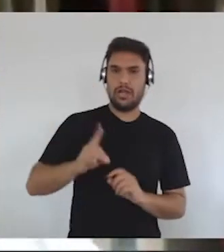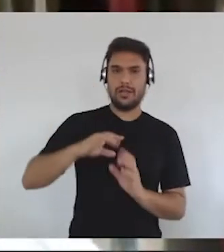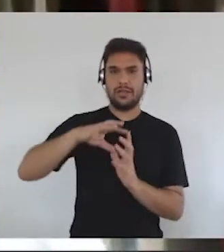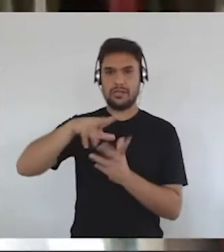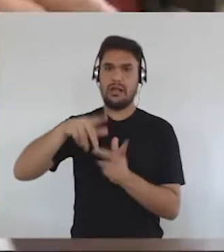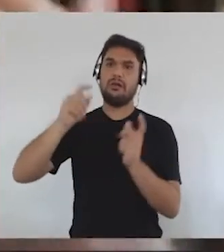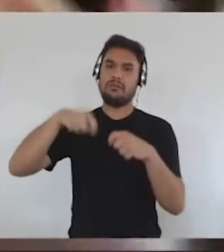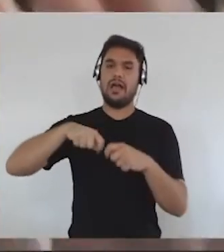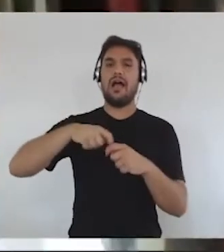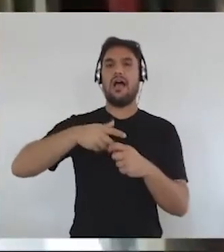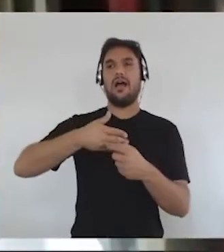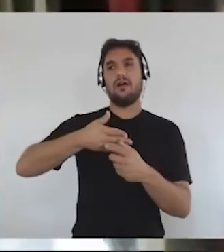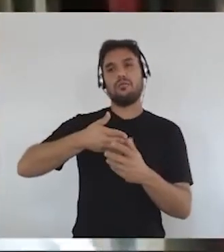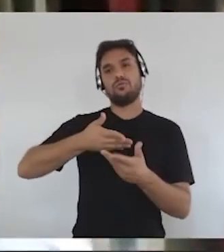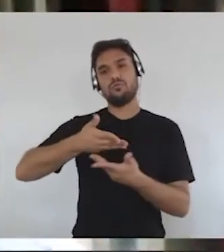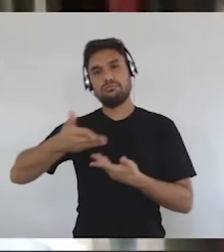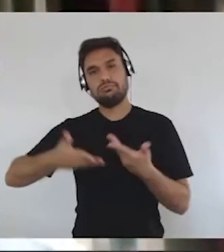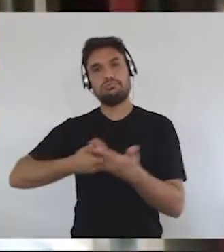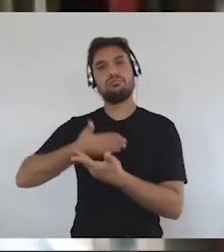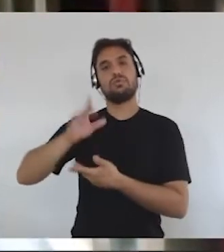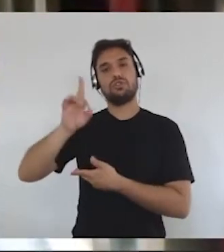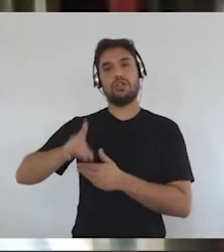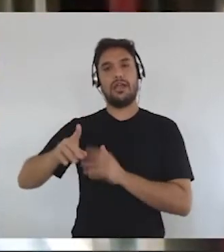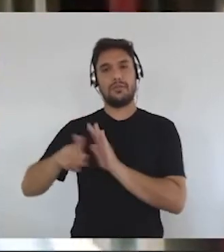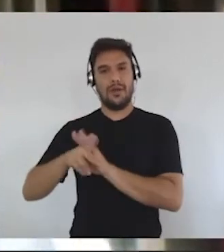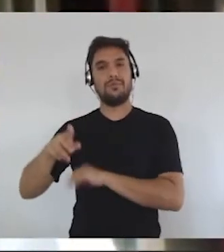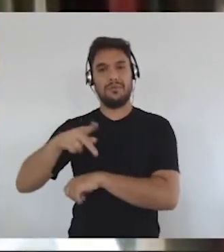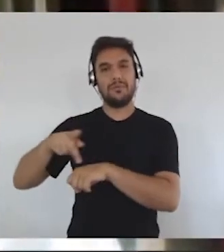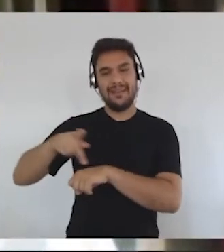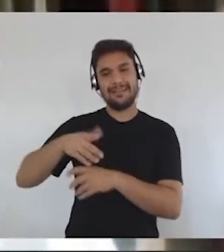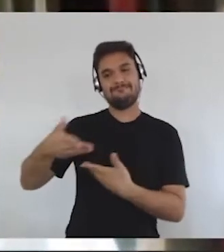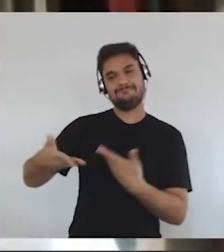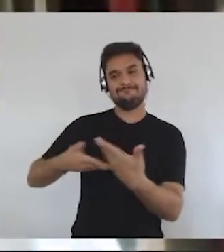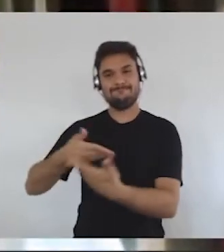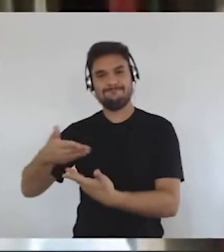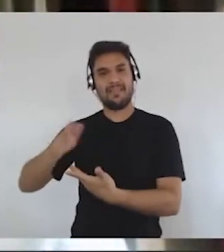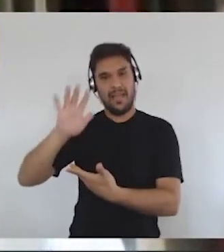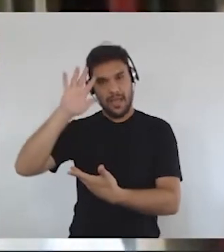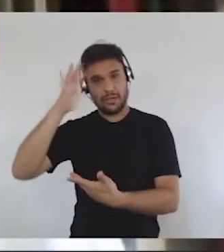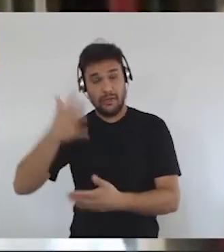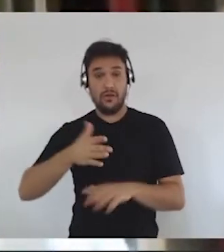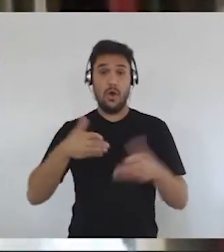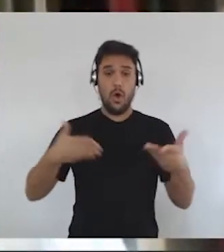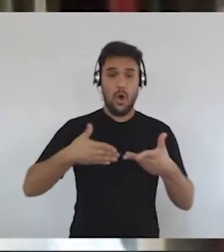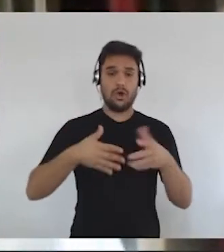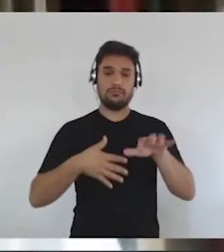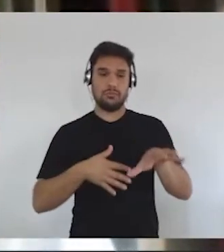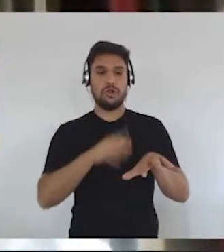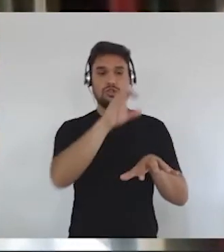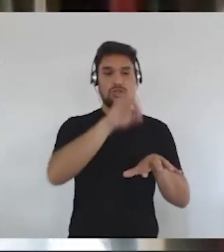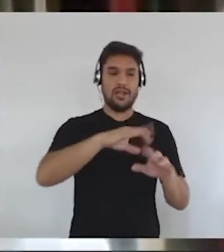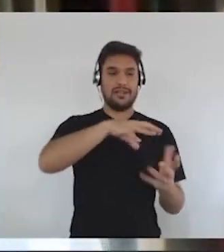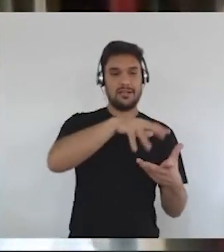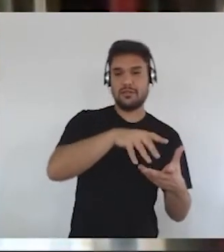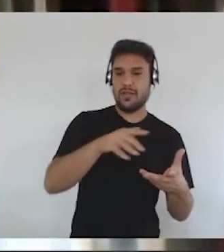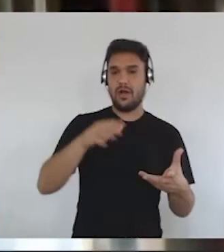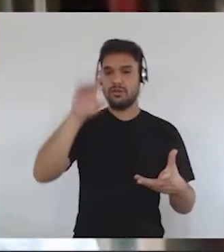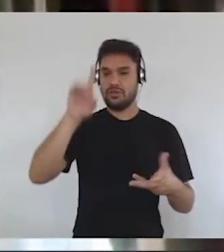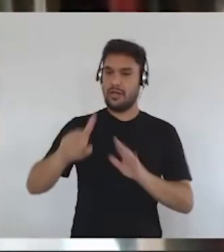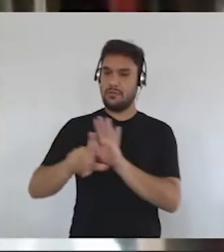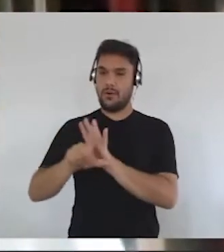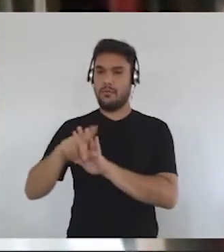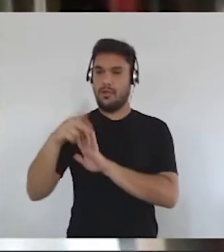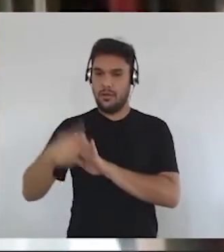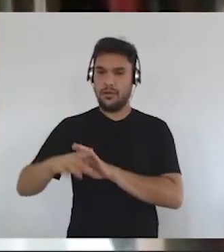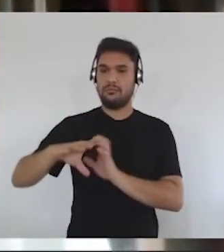o direito interno, o juiz escuta esse diálogo e aplica o que as fontes dizem. Então, hoje essa simbiose que existe entre o direito internacional não é desprestigiar o